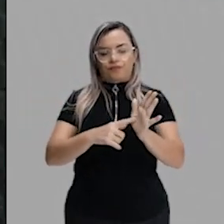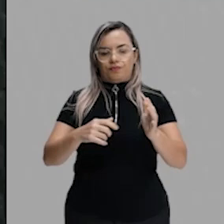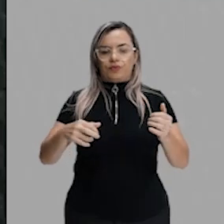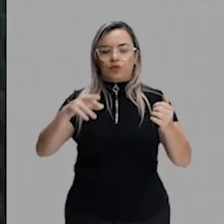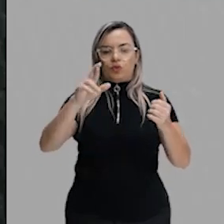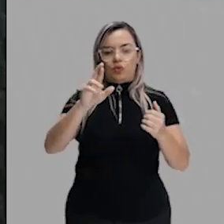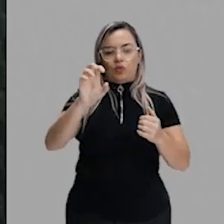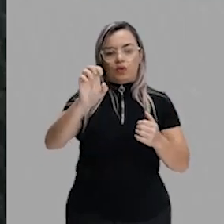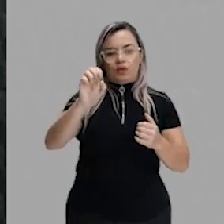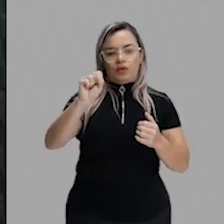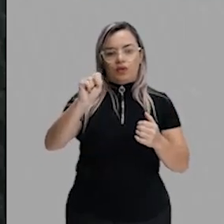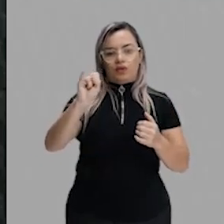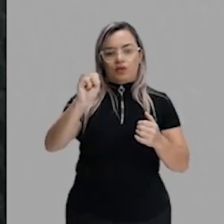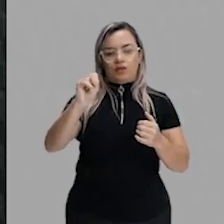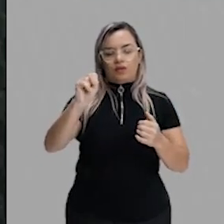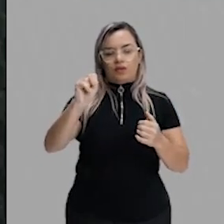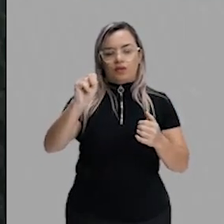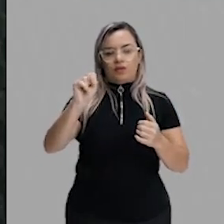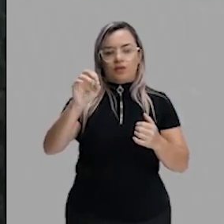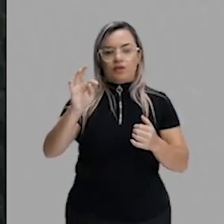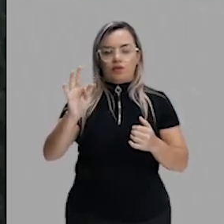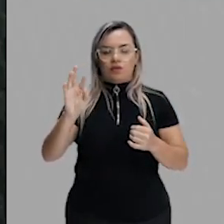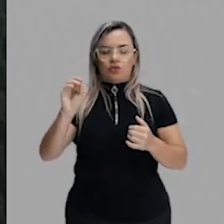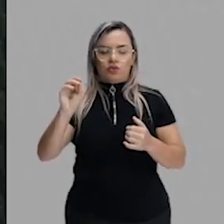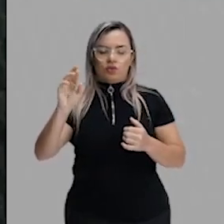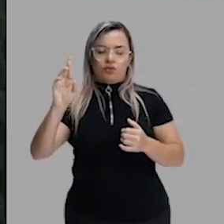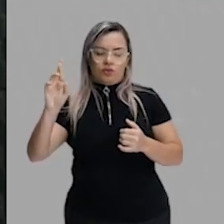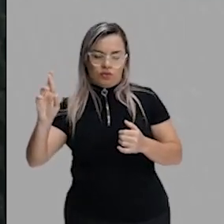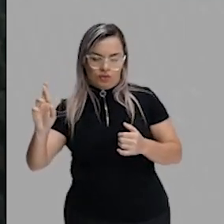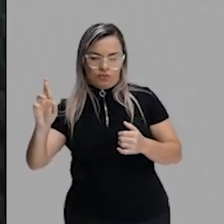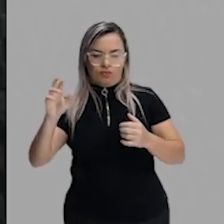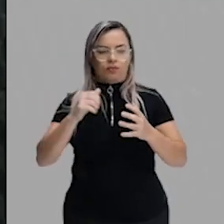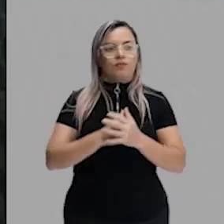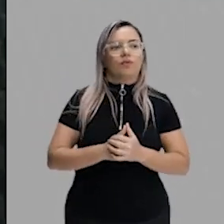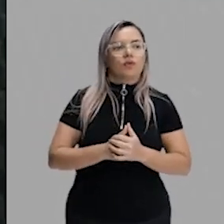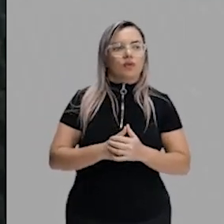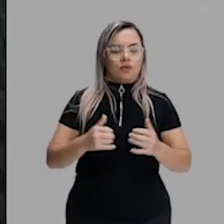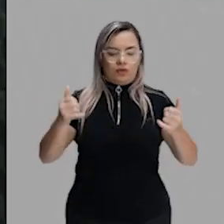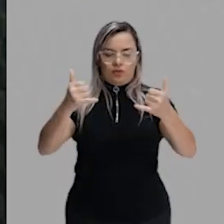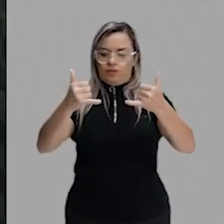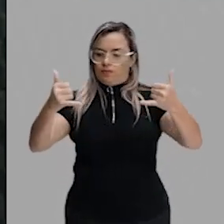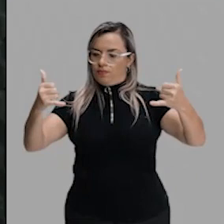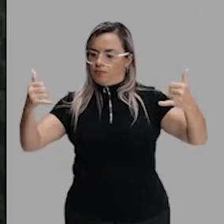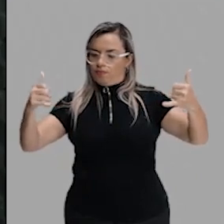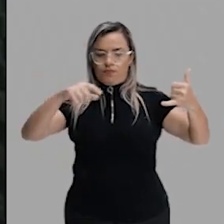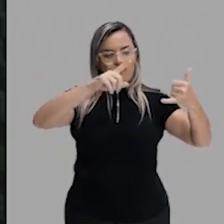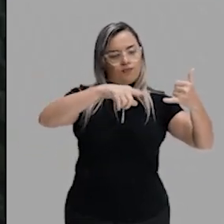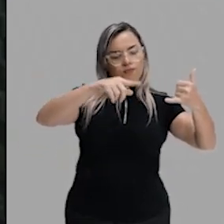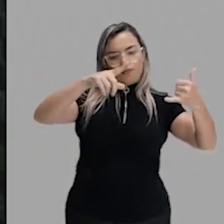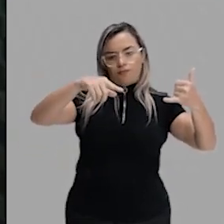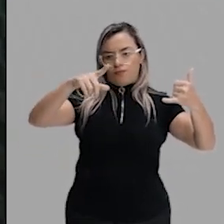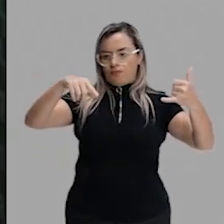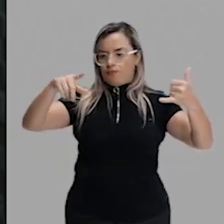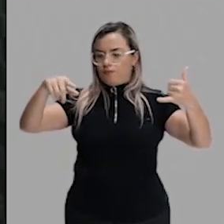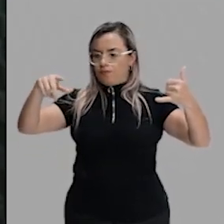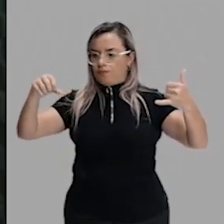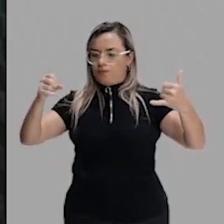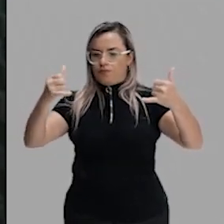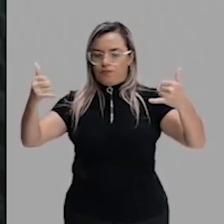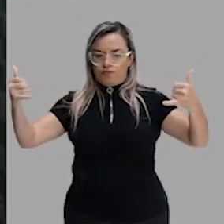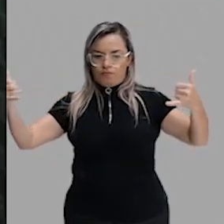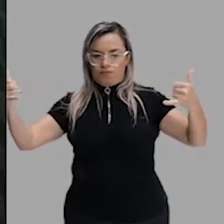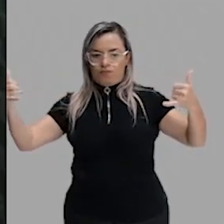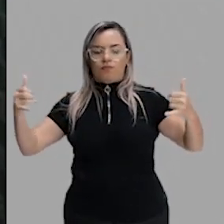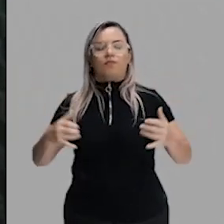resistor. Então toda vez que você vê uma planta, né, de um circuito e tiver este formato ali, trata-se de um